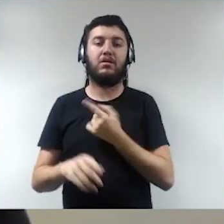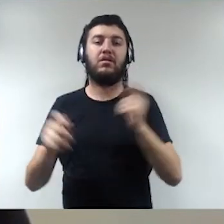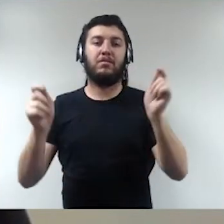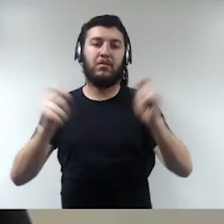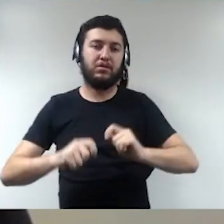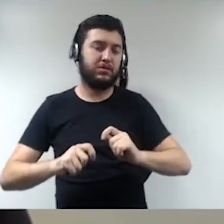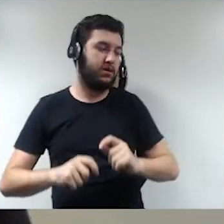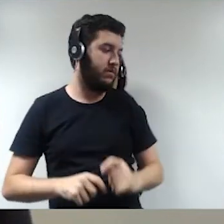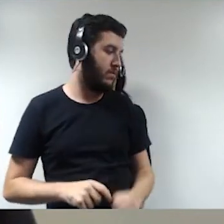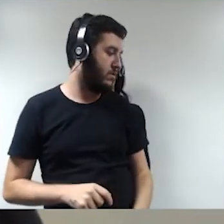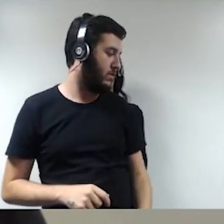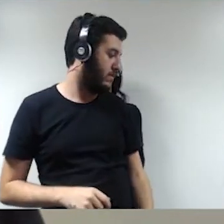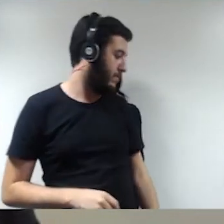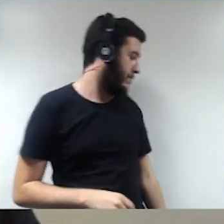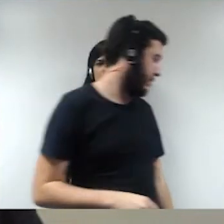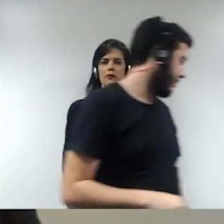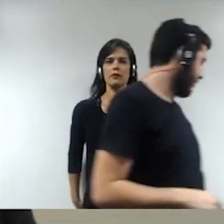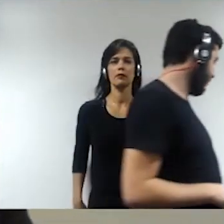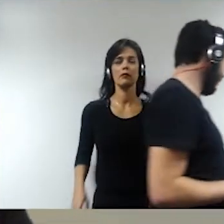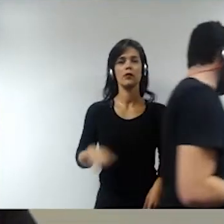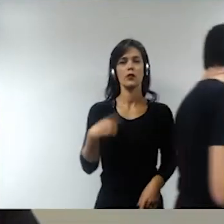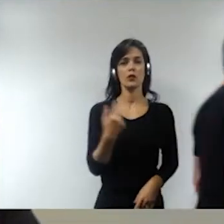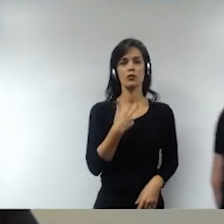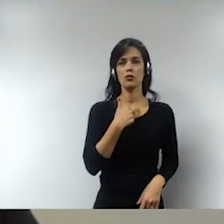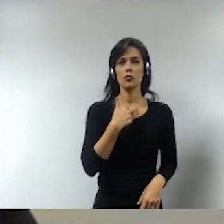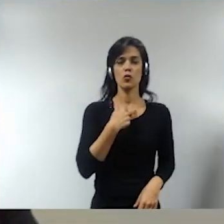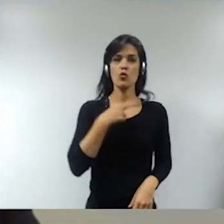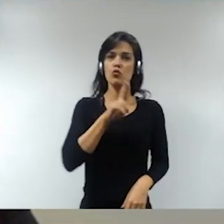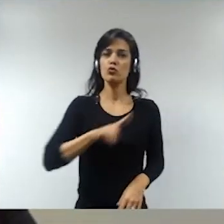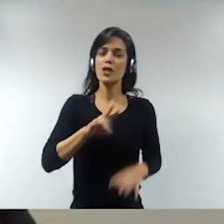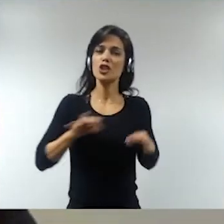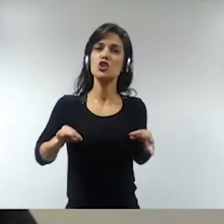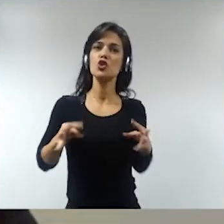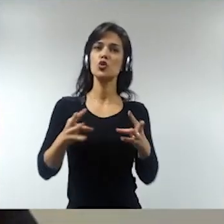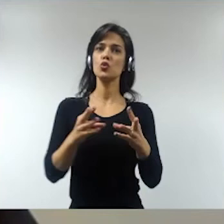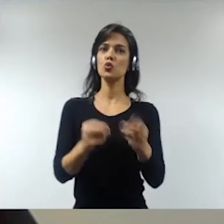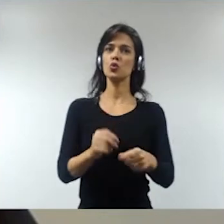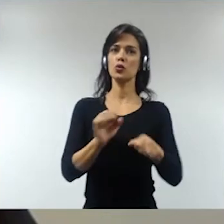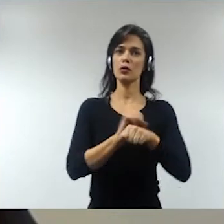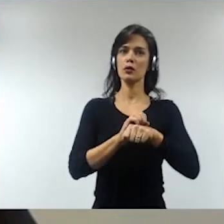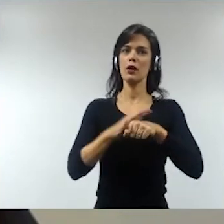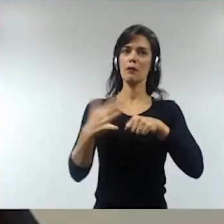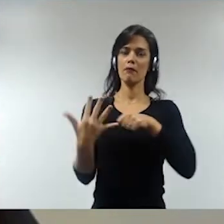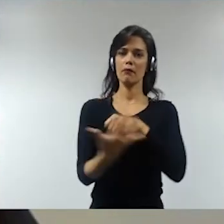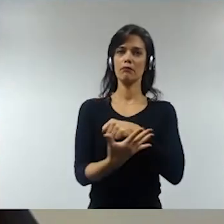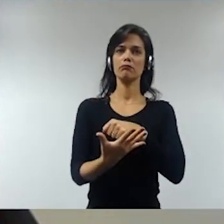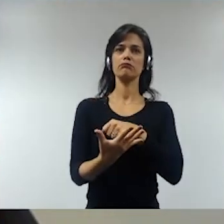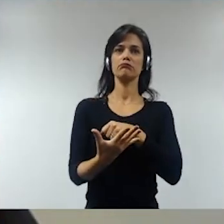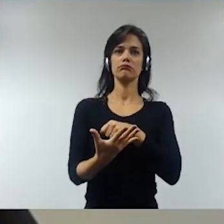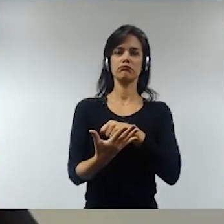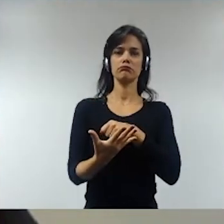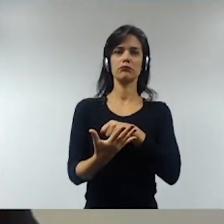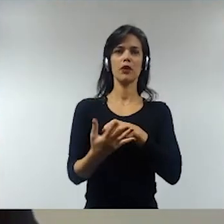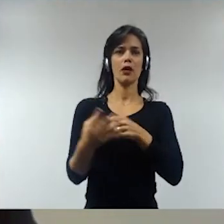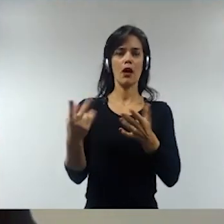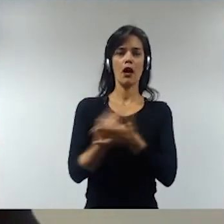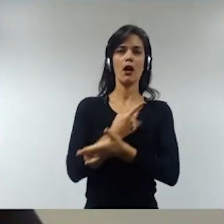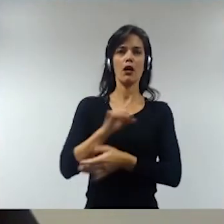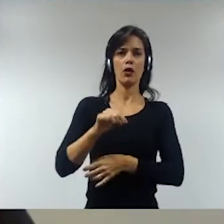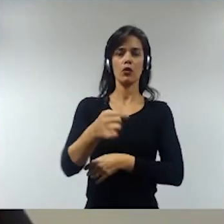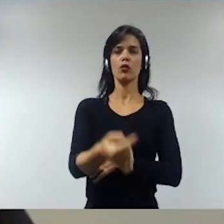possamos nos utilizar de tudo aquilo que a pandemia trouxe como